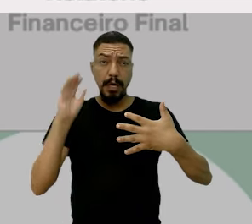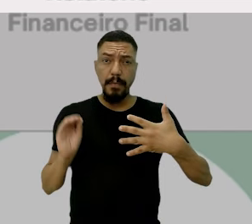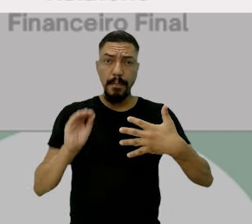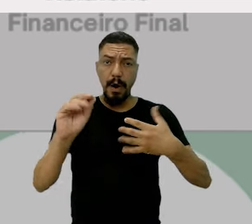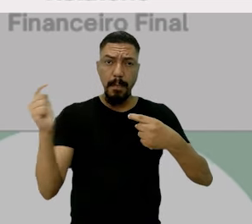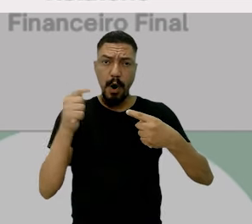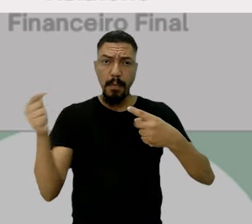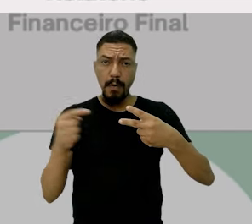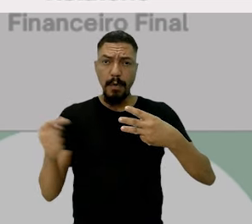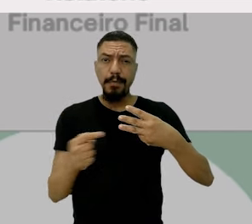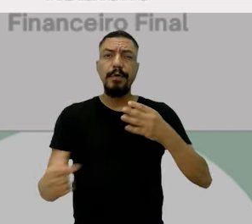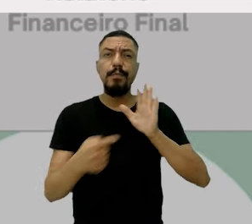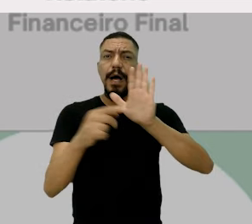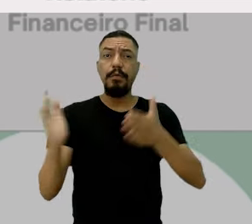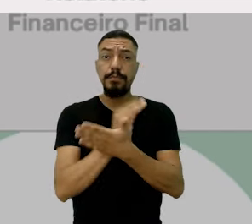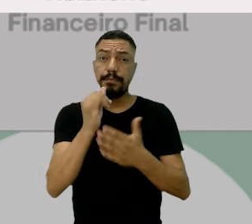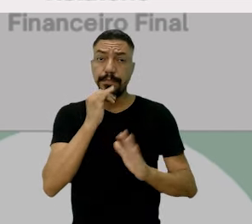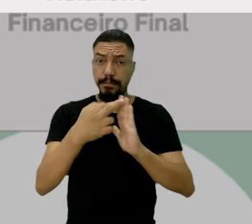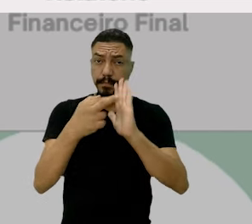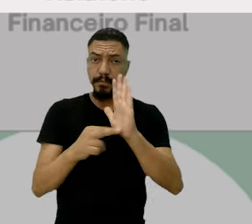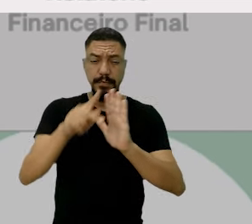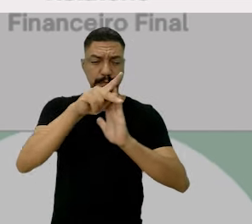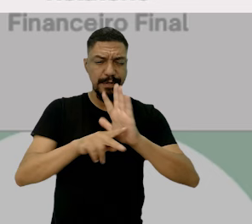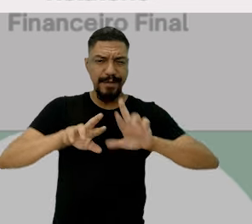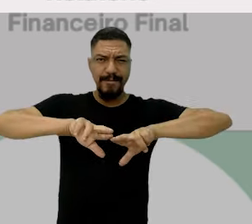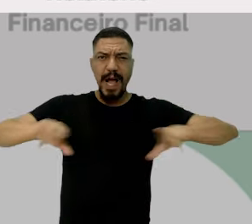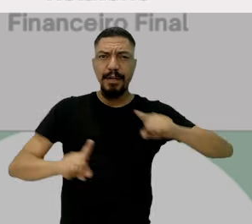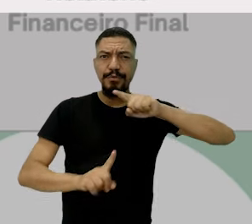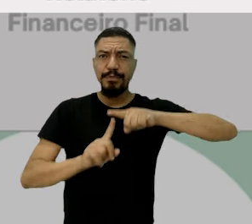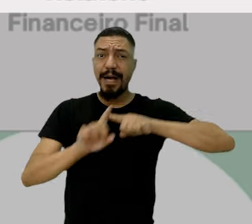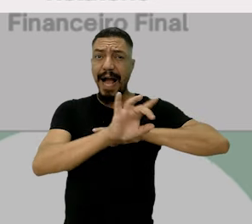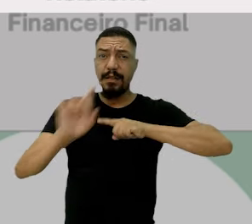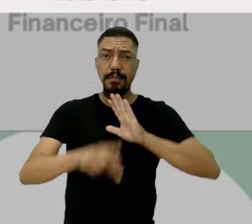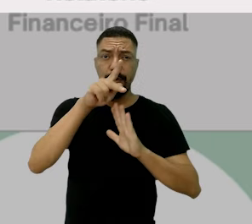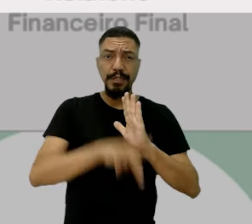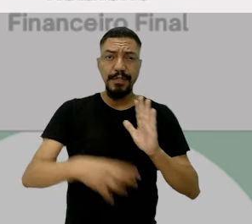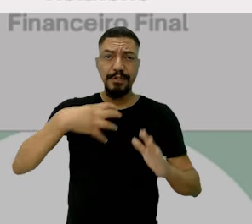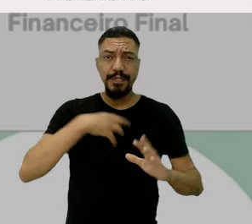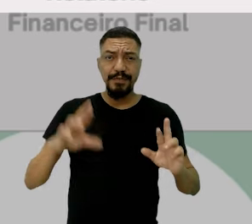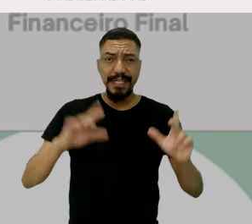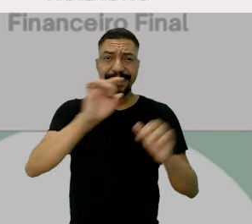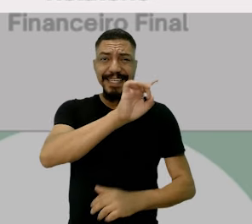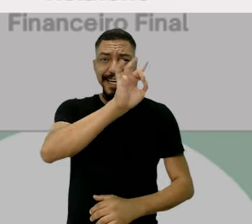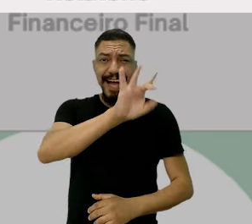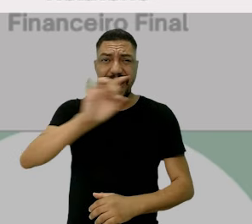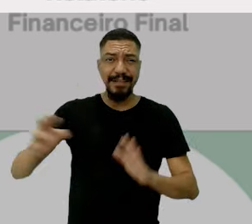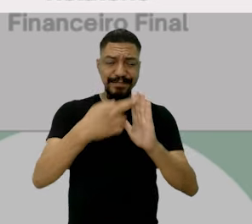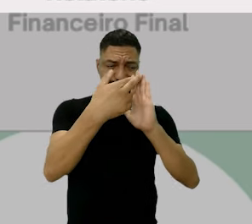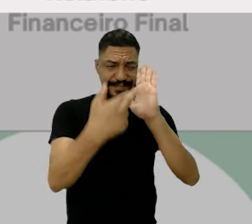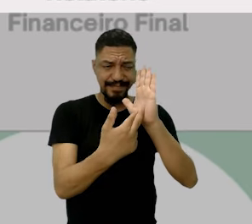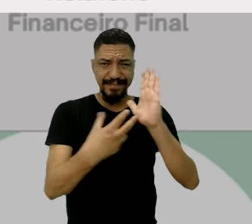procurei trazer exemplos de relatórios de projetos distintos, né, porque cada projeto é um projeto e cada relatório é um